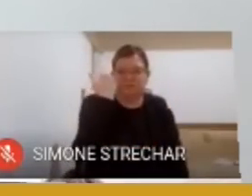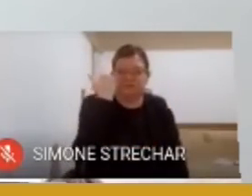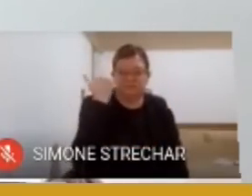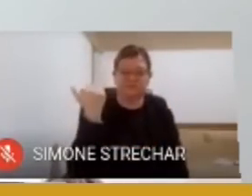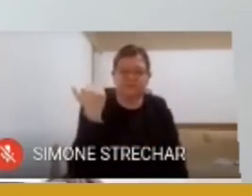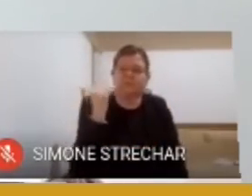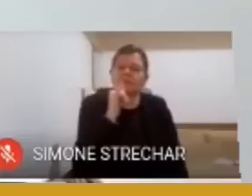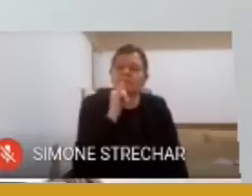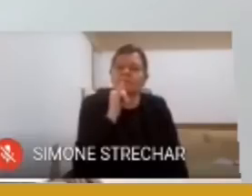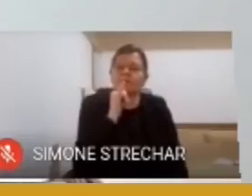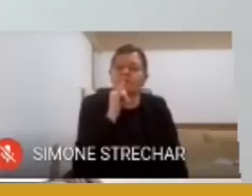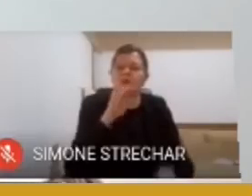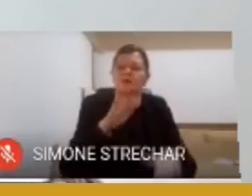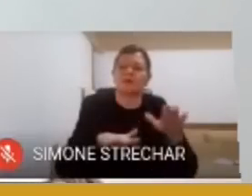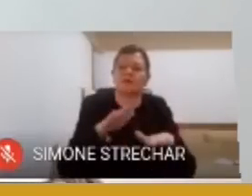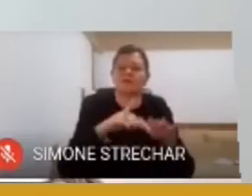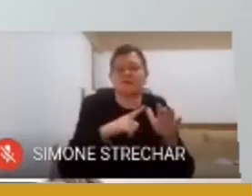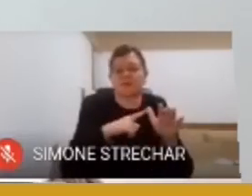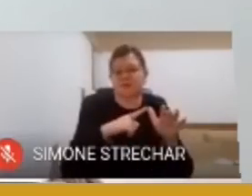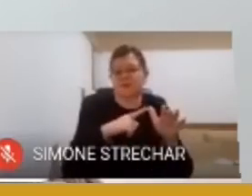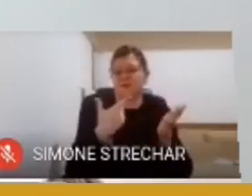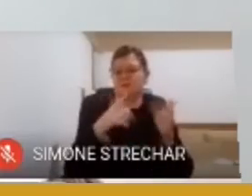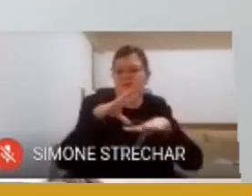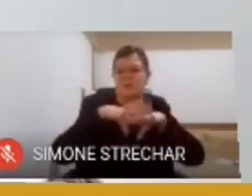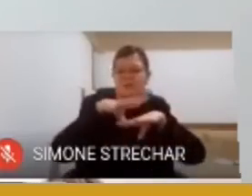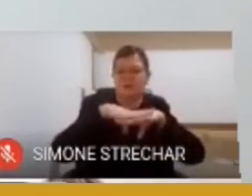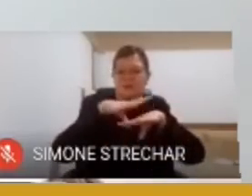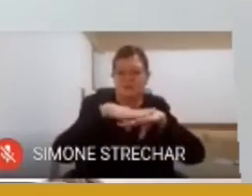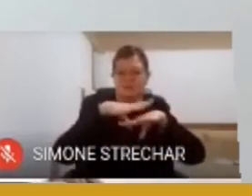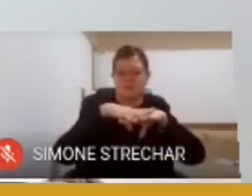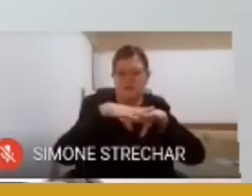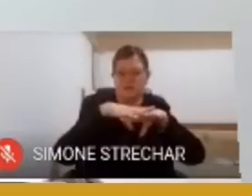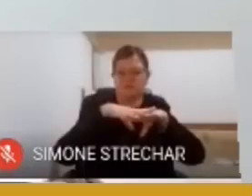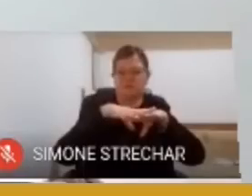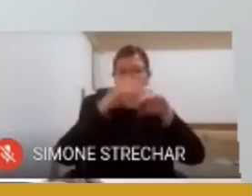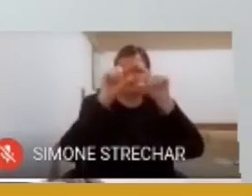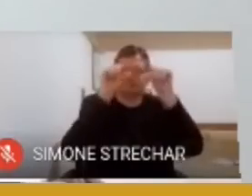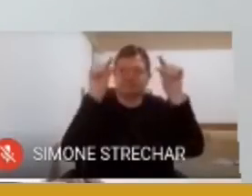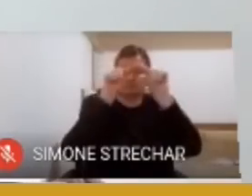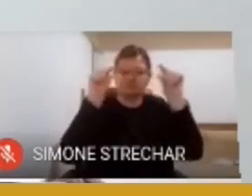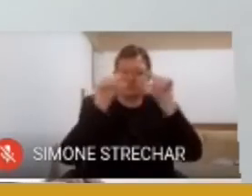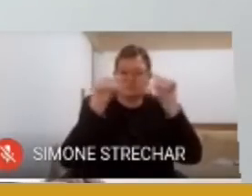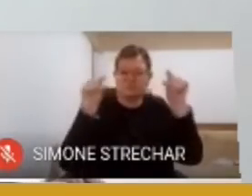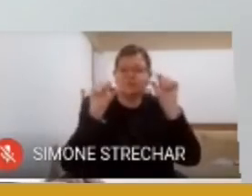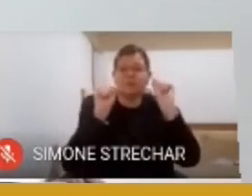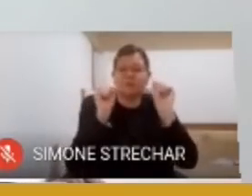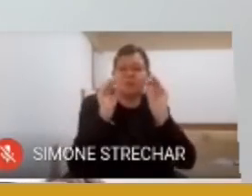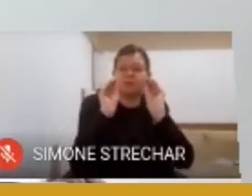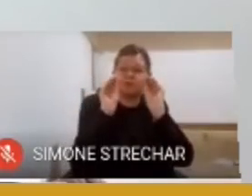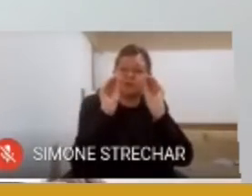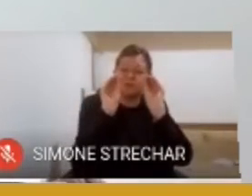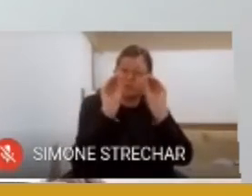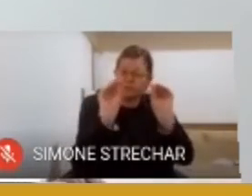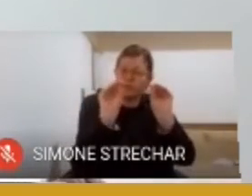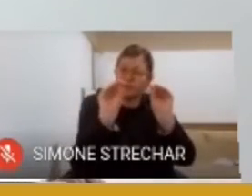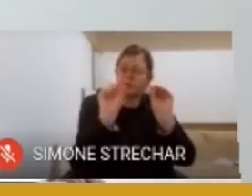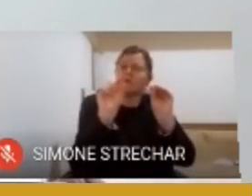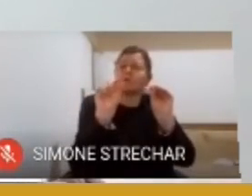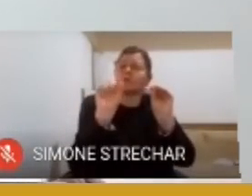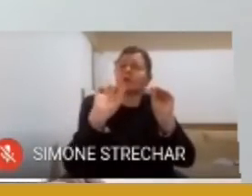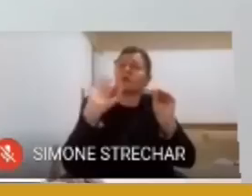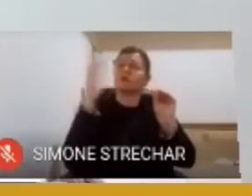Utiliza dados de violência sexual, diz que existem os canais protetivos, tem, por